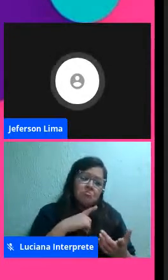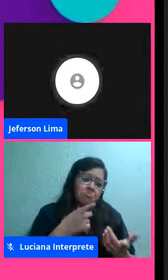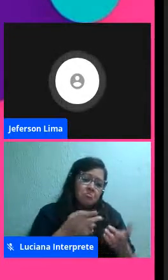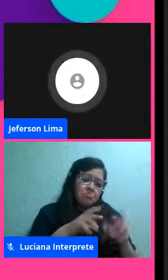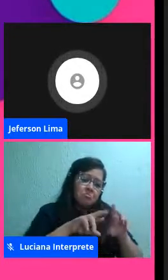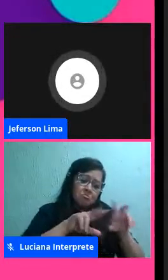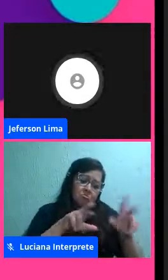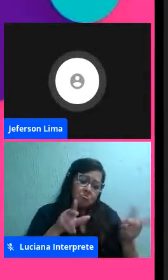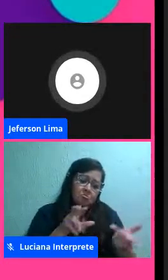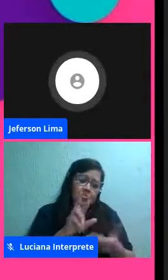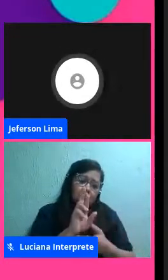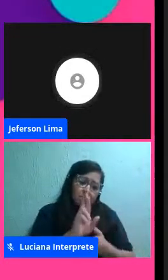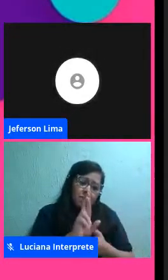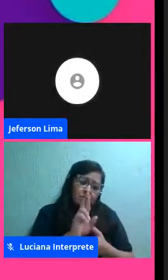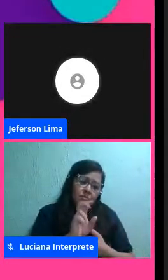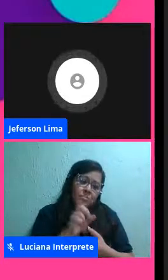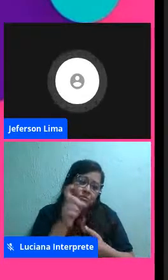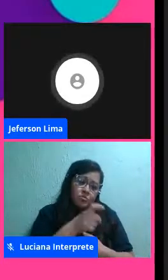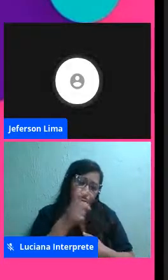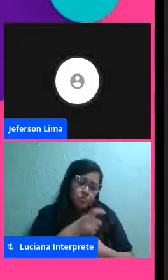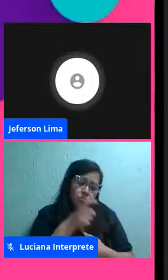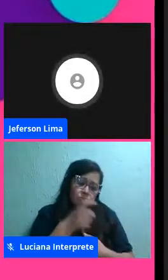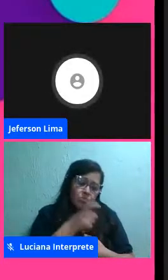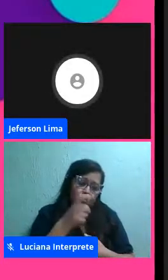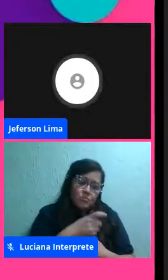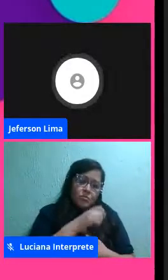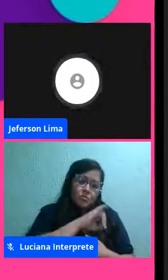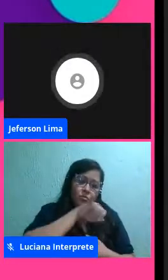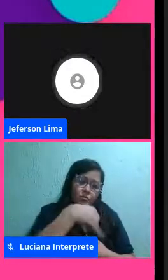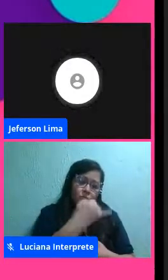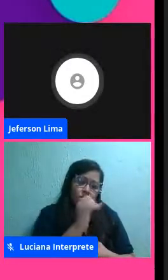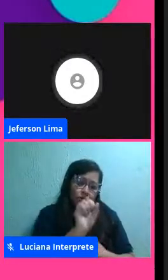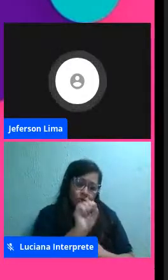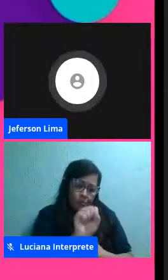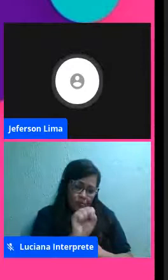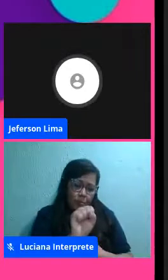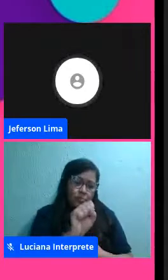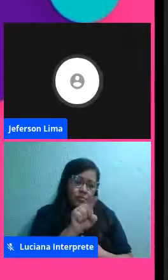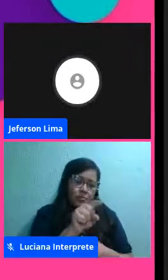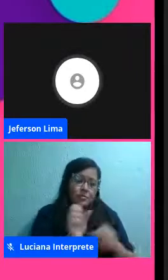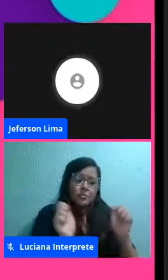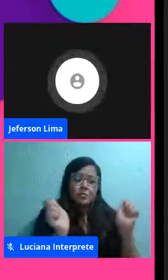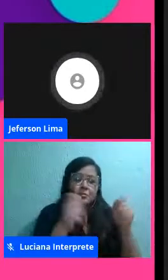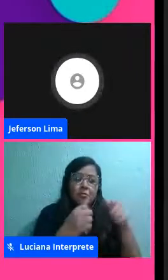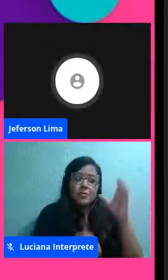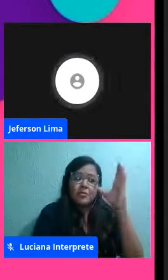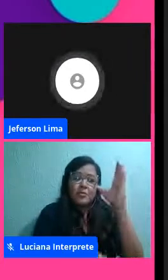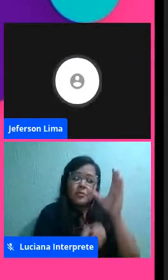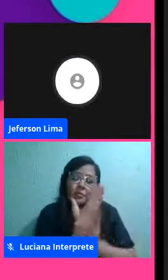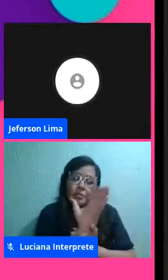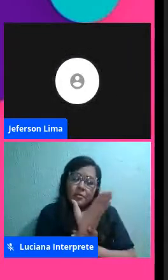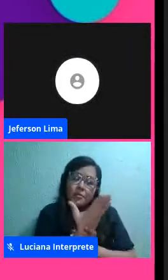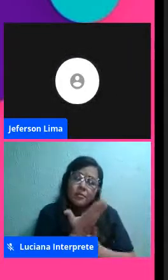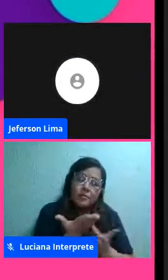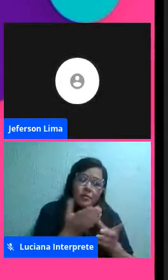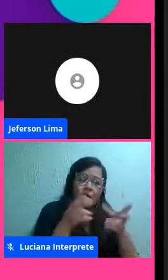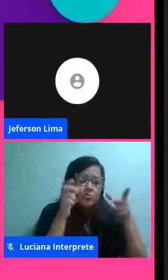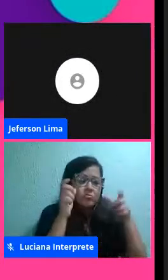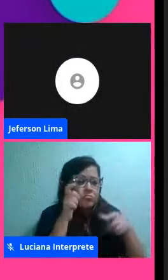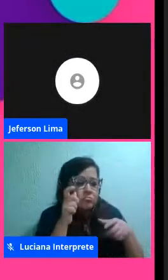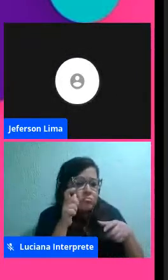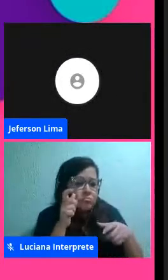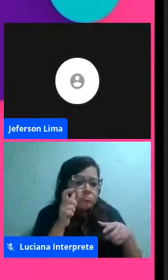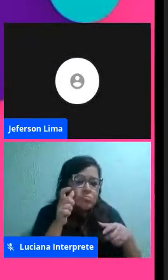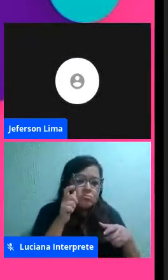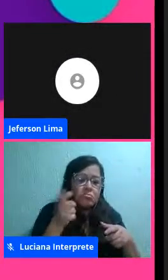o RxJS, que é para rodar no browser, que é uma tecnologia que permite você criar o conceito de observáveis.